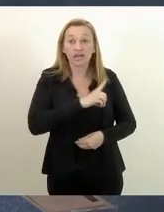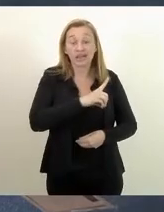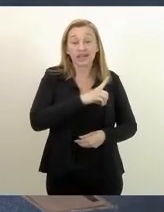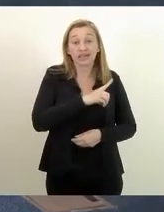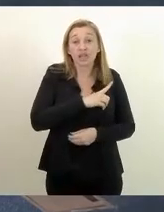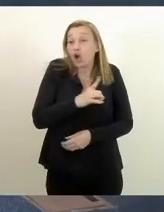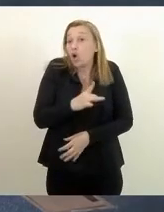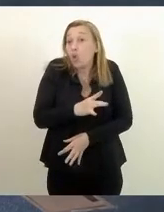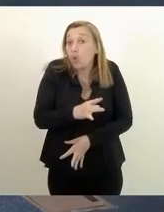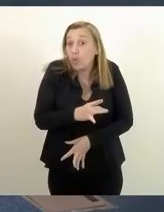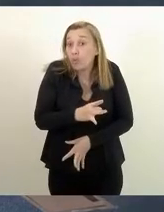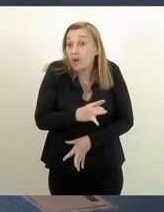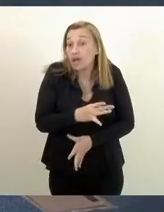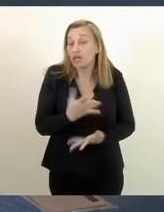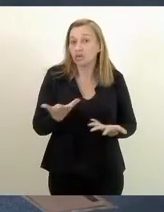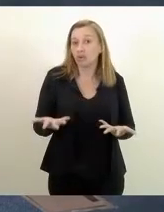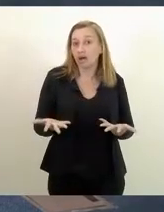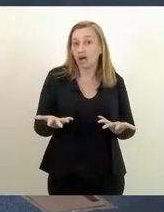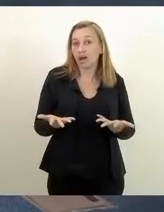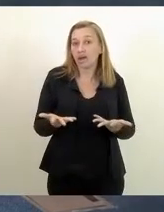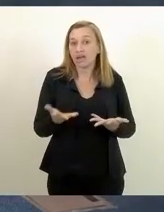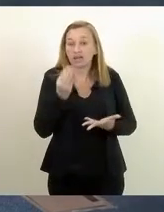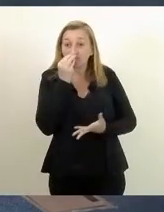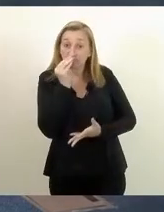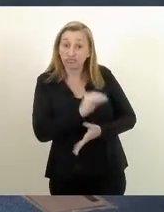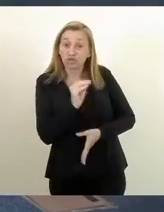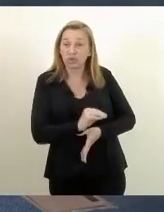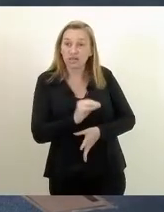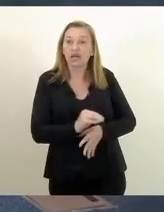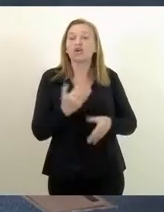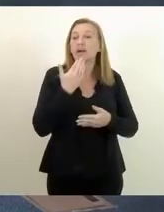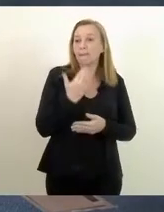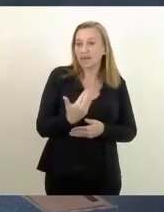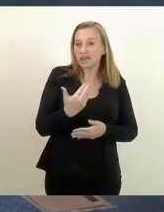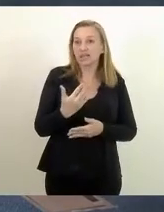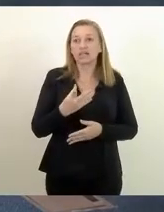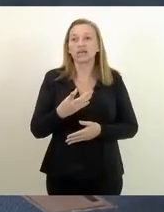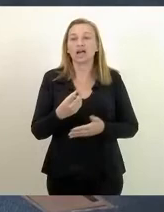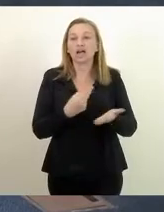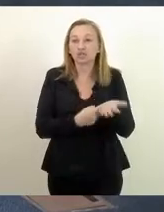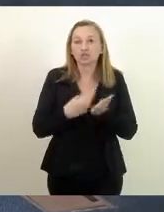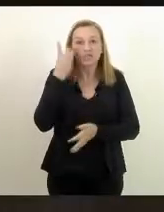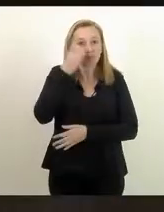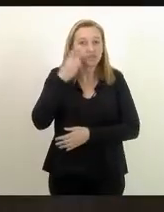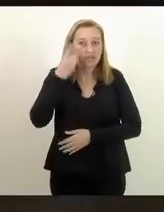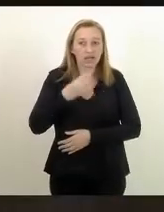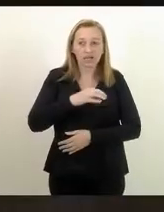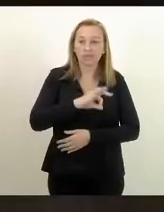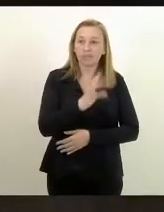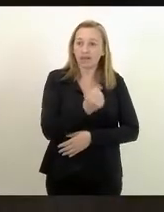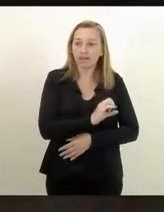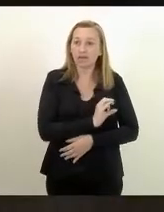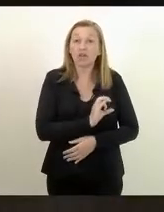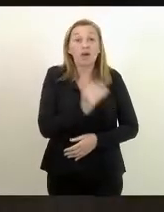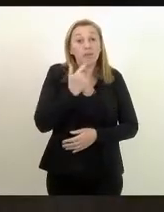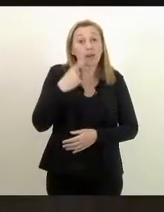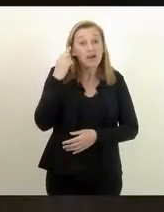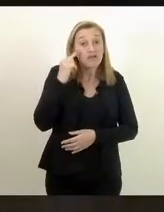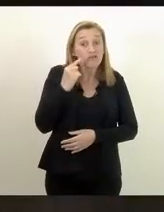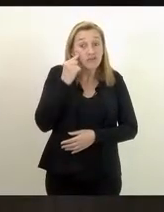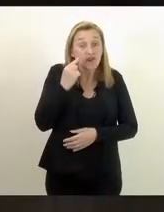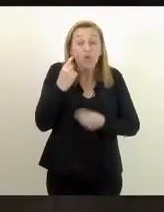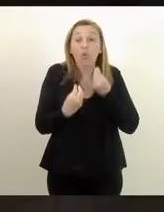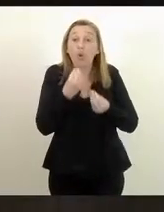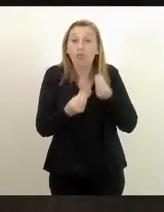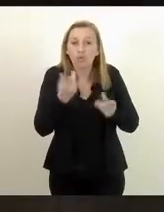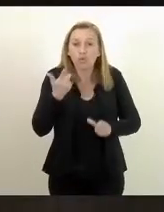serem, de alguma forma, maltratadas. Então, eu queria pedir a ajuda da deputada para a gente chegar a algum entendimento e ver como